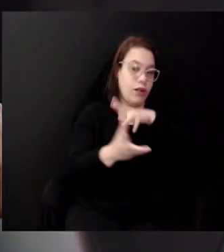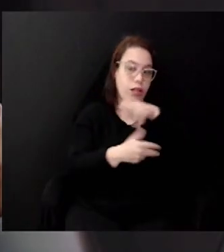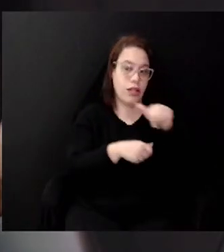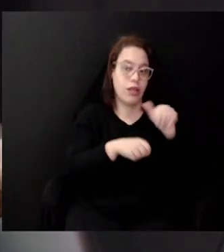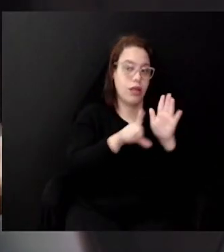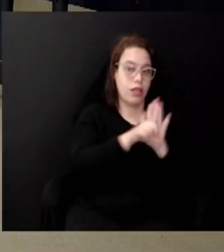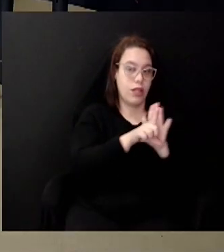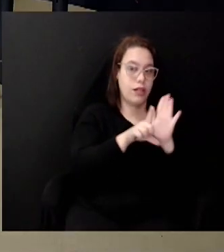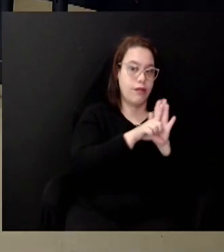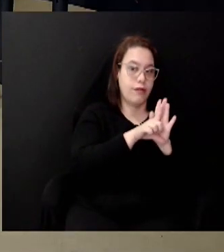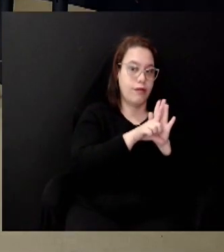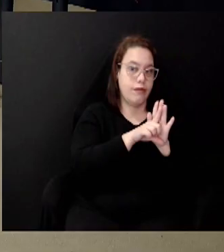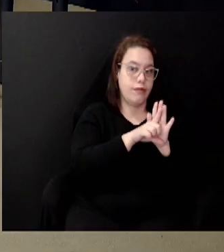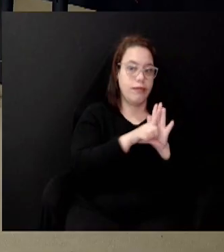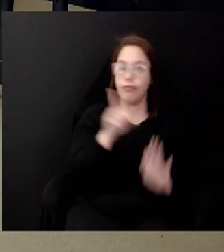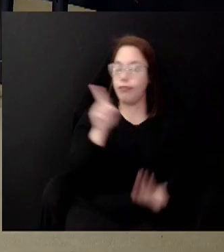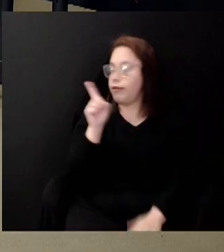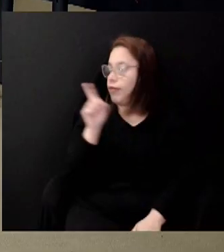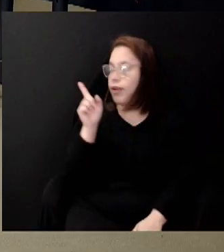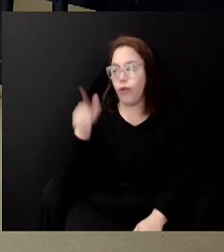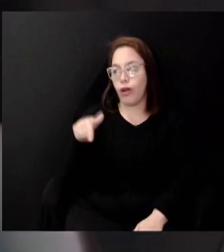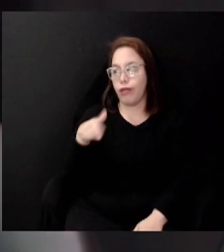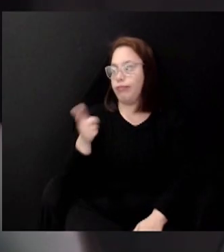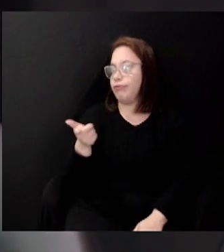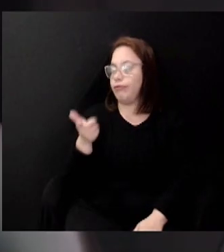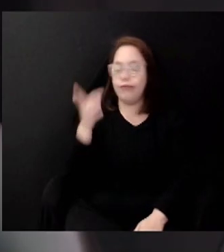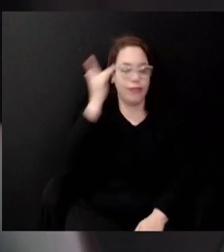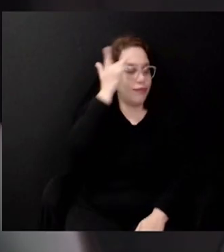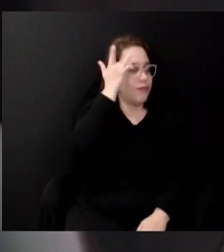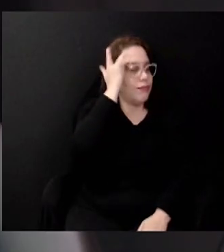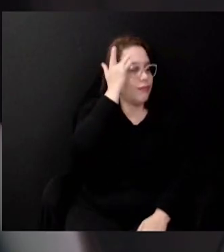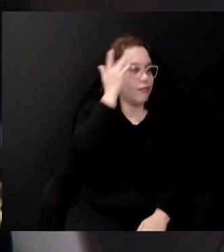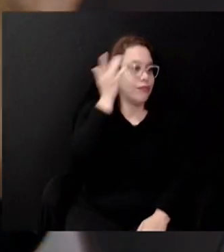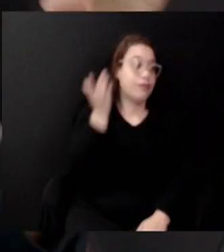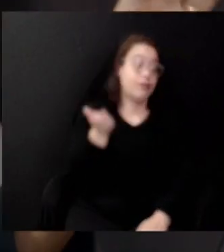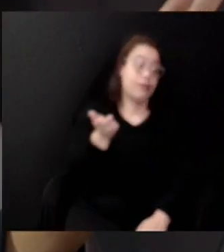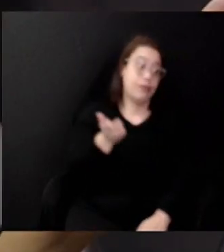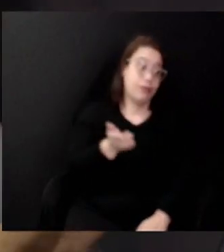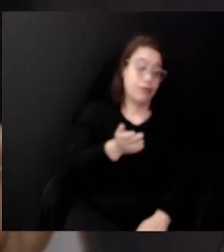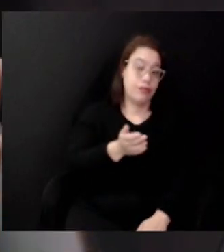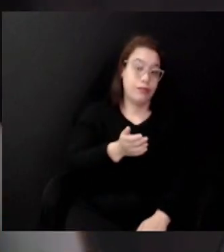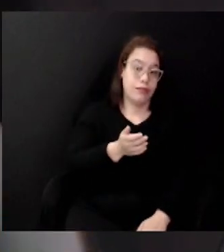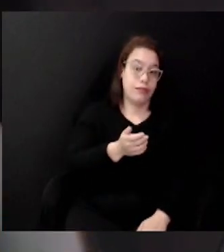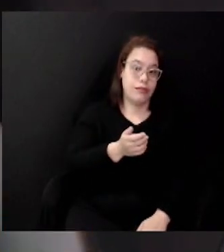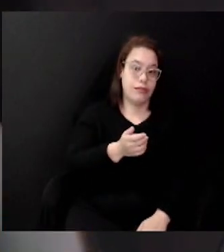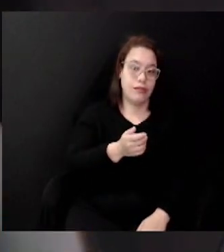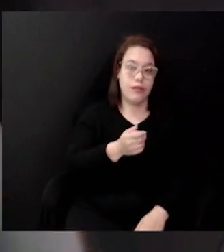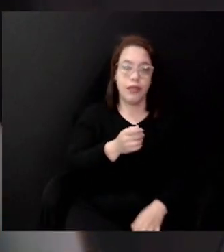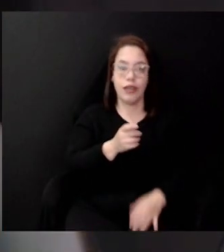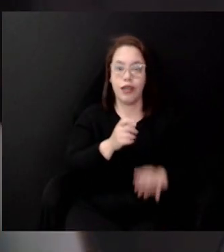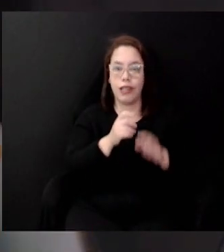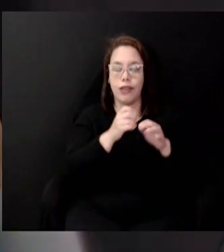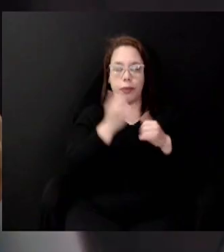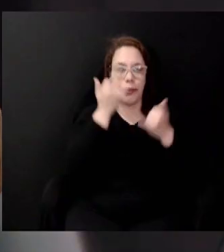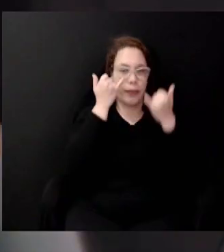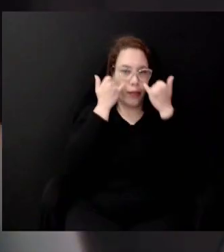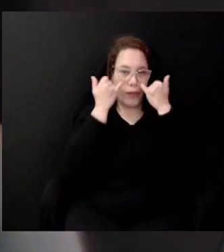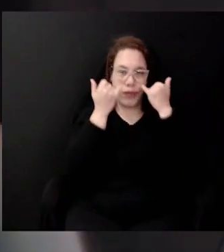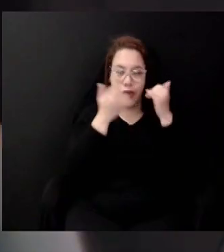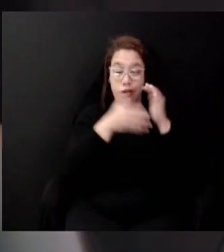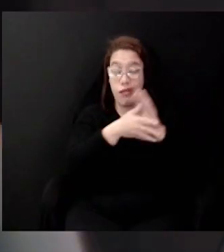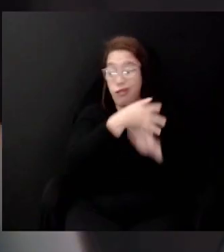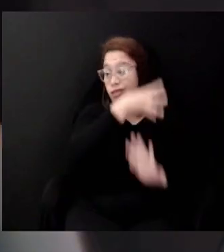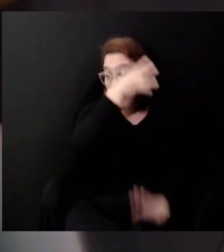Exatamente. Não é. E eu acho que muitas vezes a gente deixa essa informação passar, né? Então